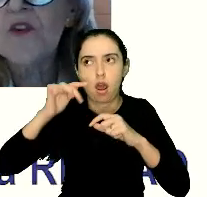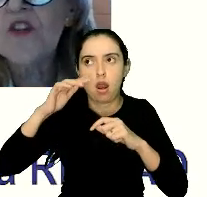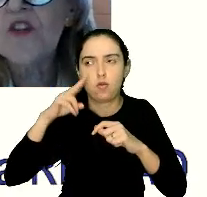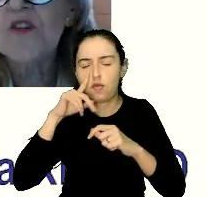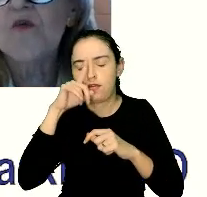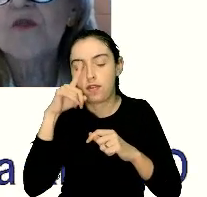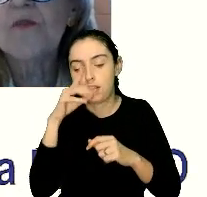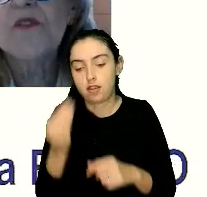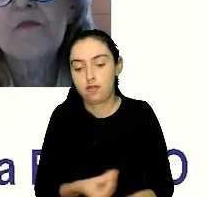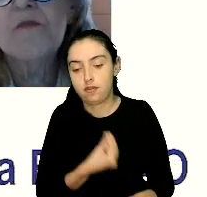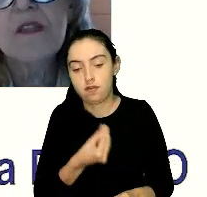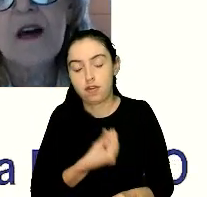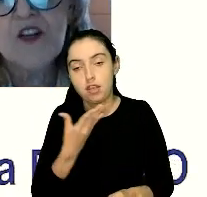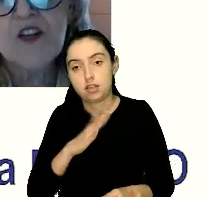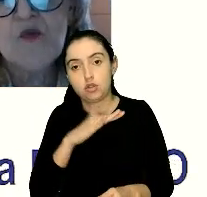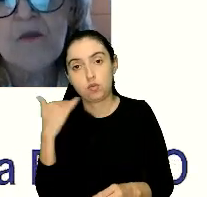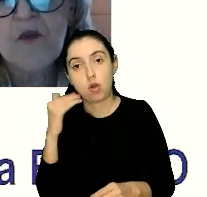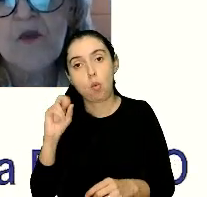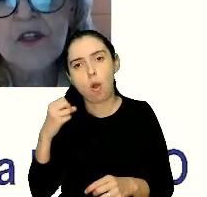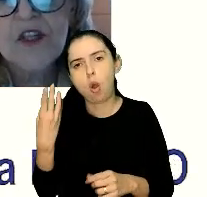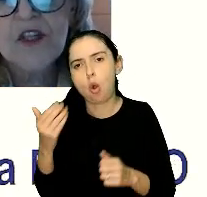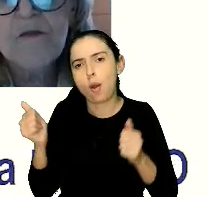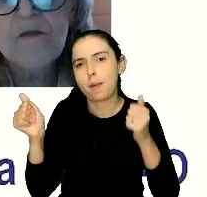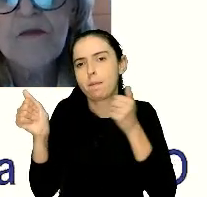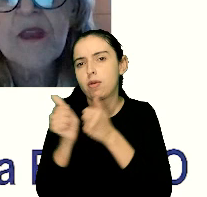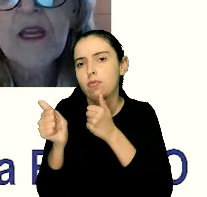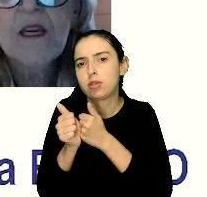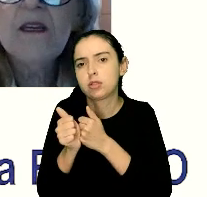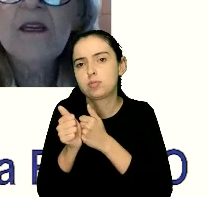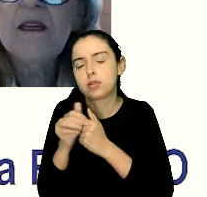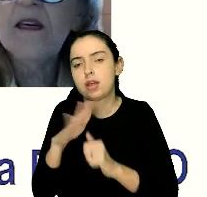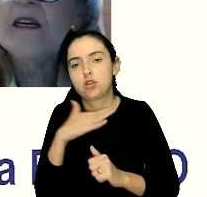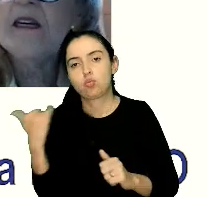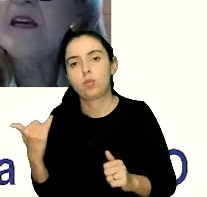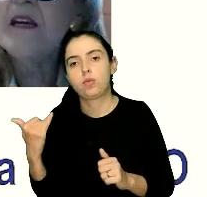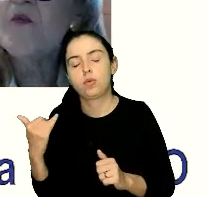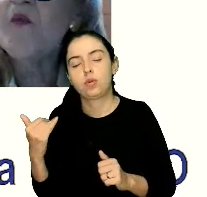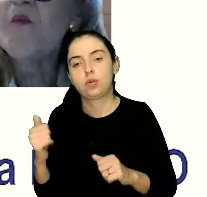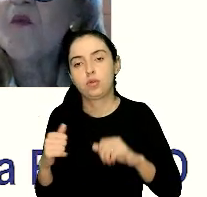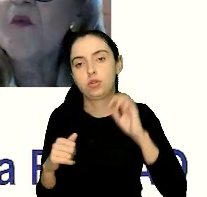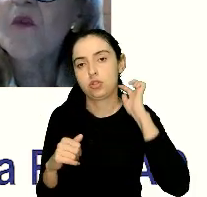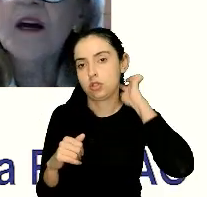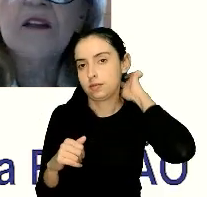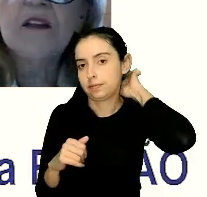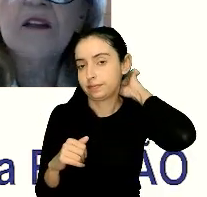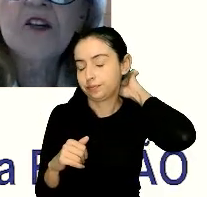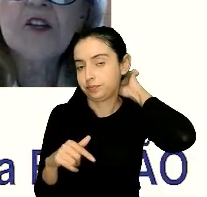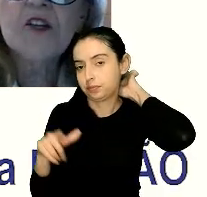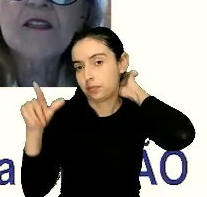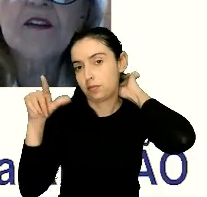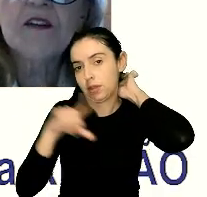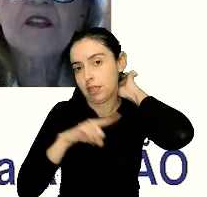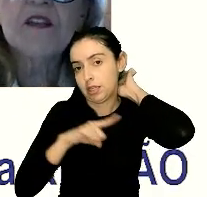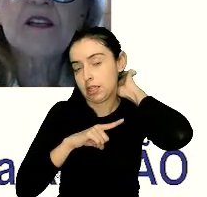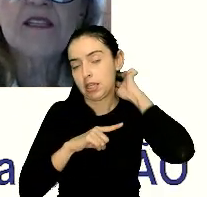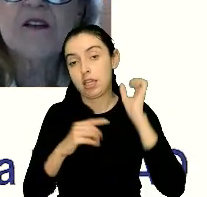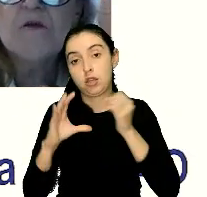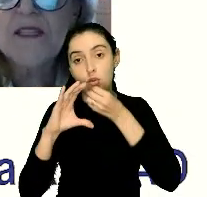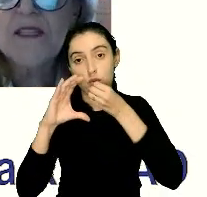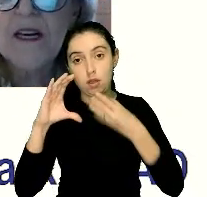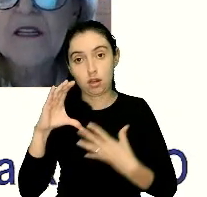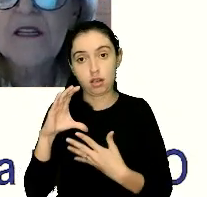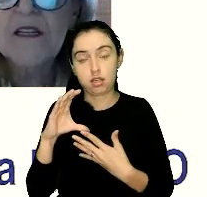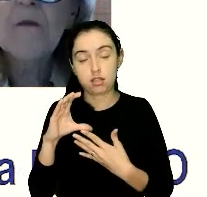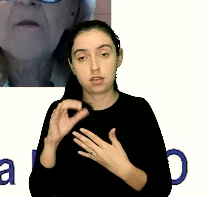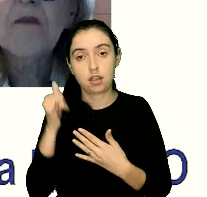de morte ou da proximidade com a morte, e ele tem como características a